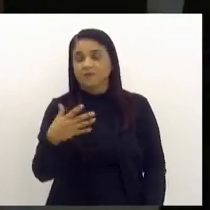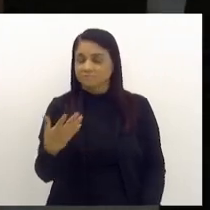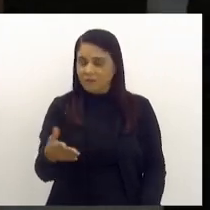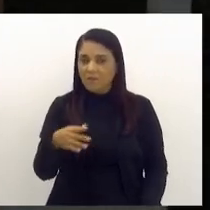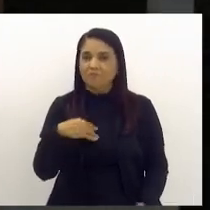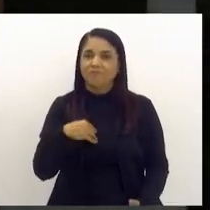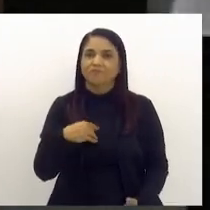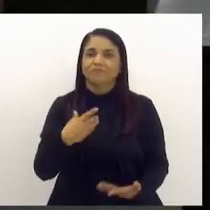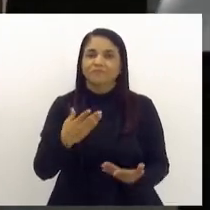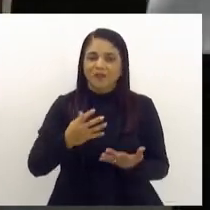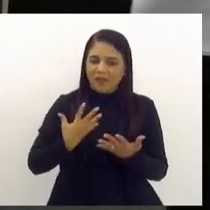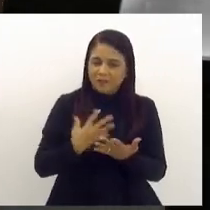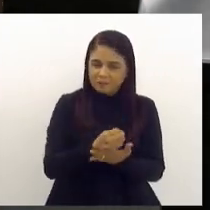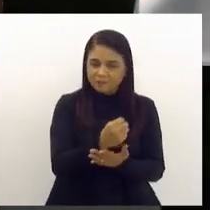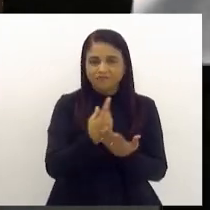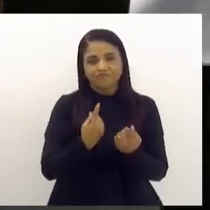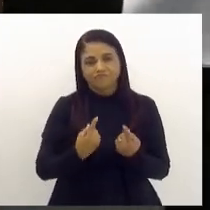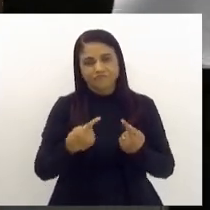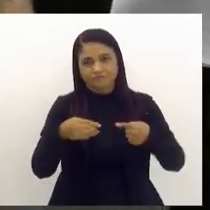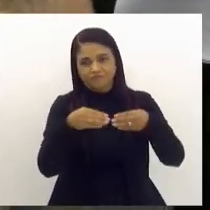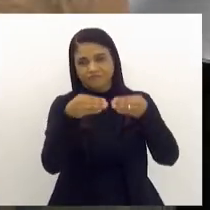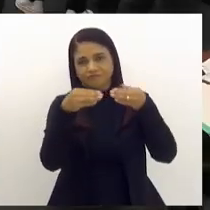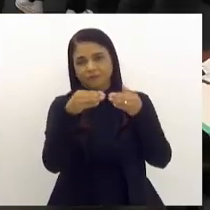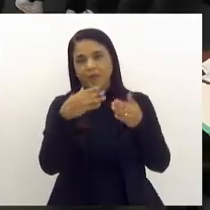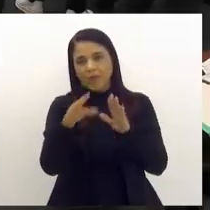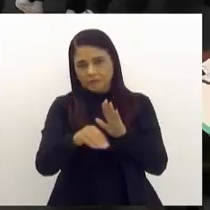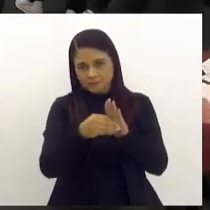Excelências, favorável às demais emendas.